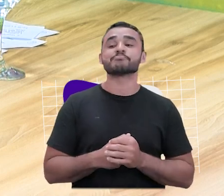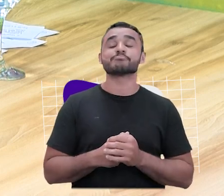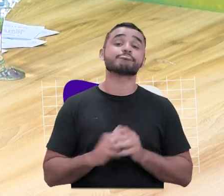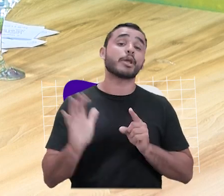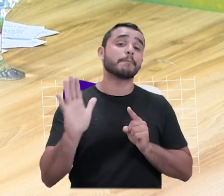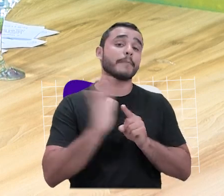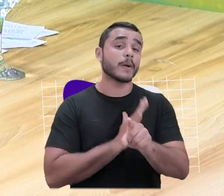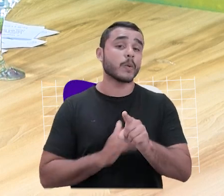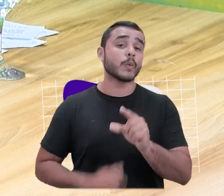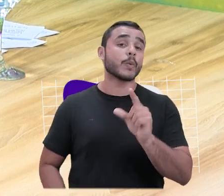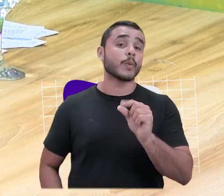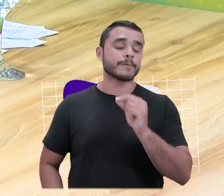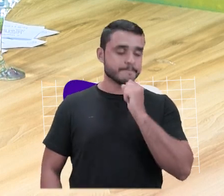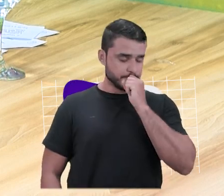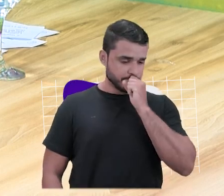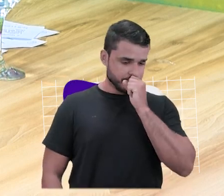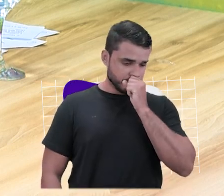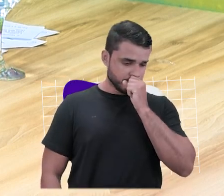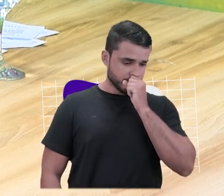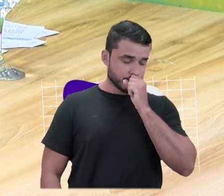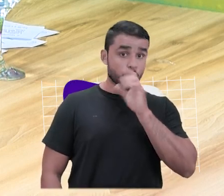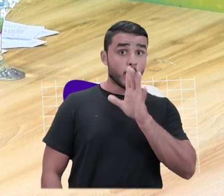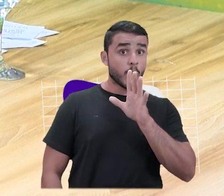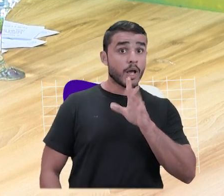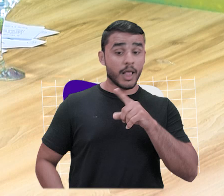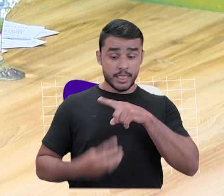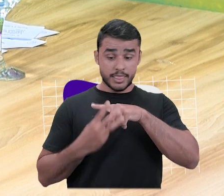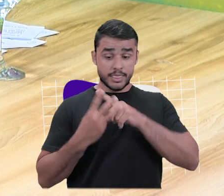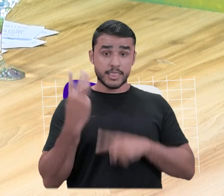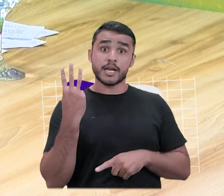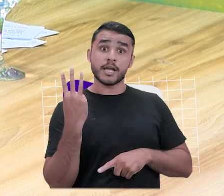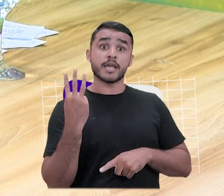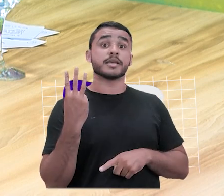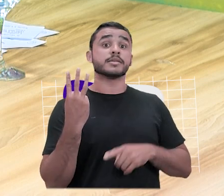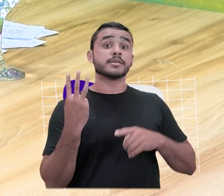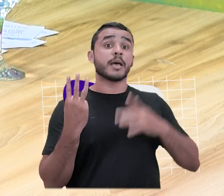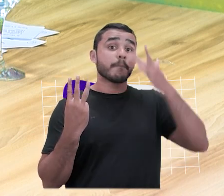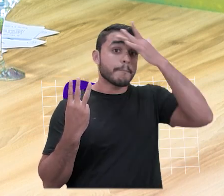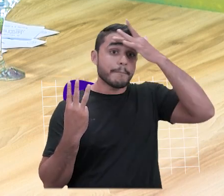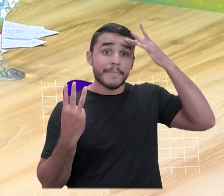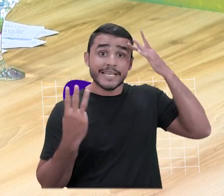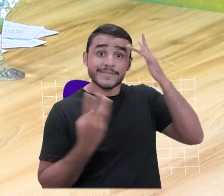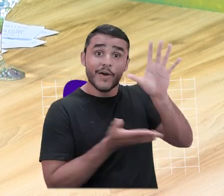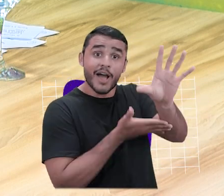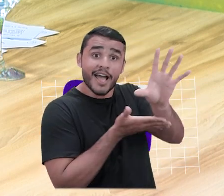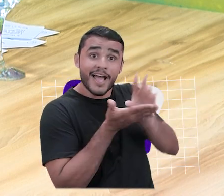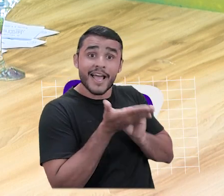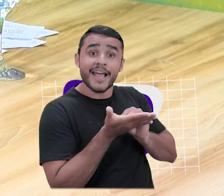vocês. Primeiro do trio. Primeira perguntinha é: quem te inspira?